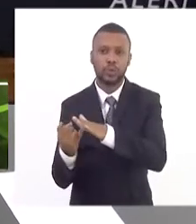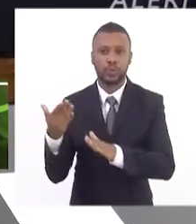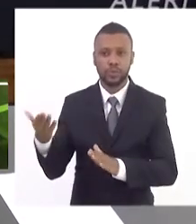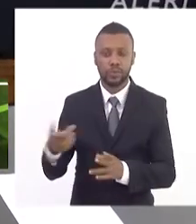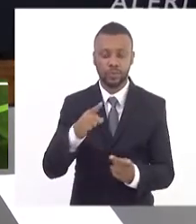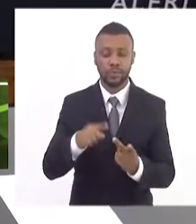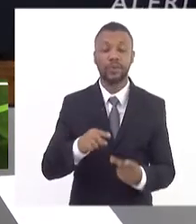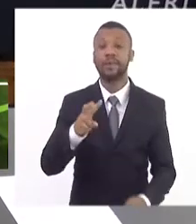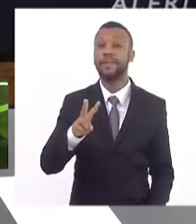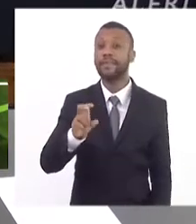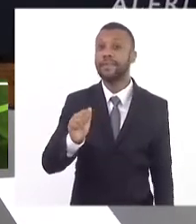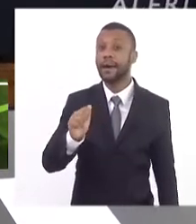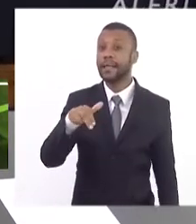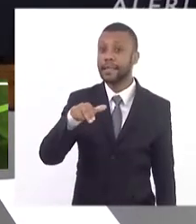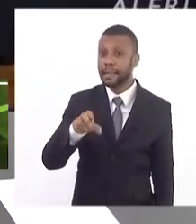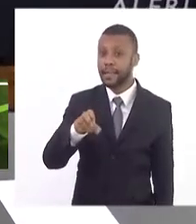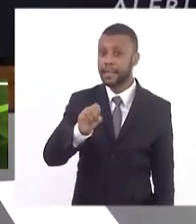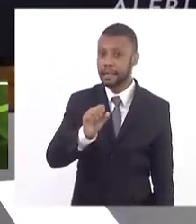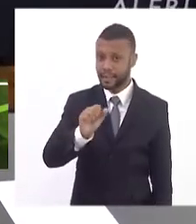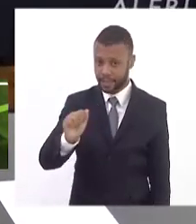Vanessa Schneider,